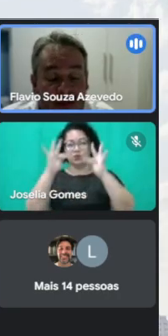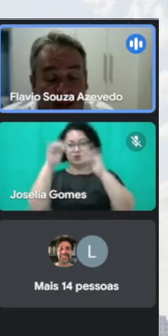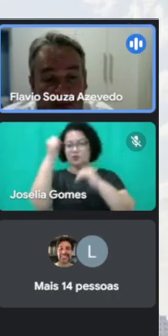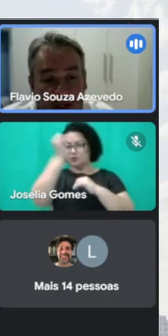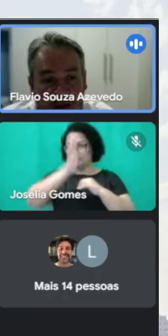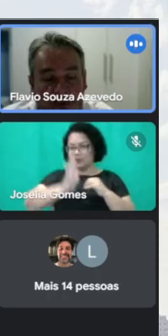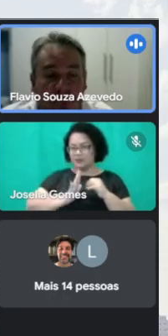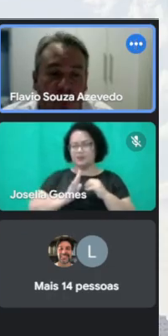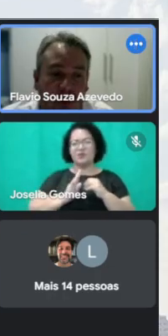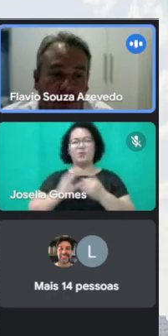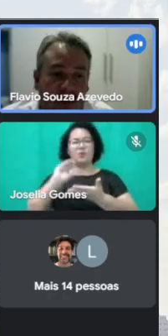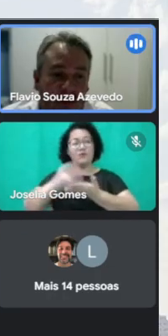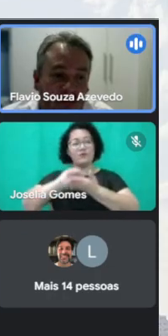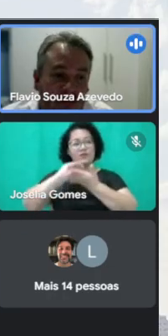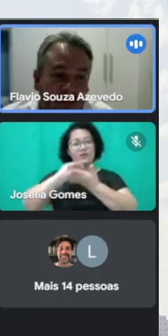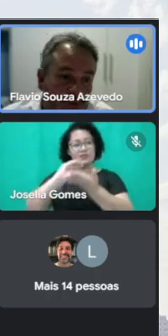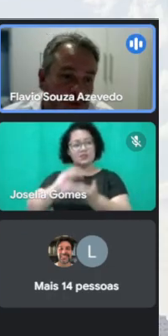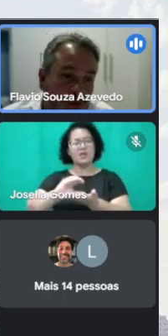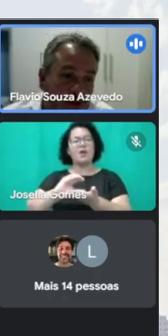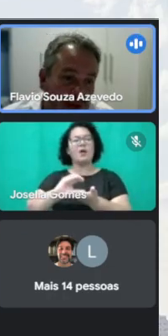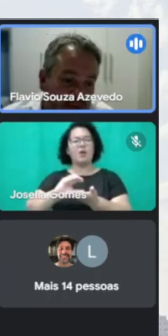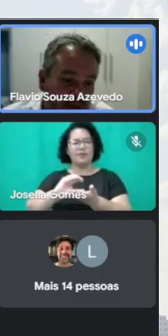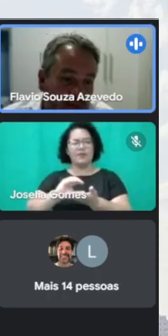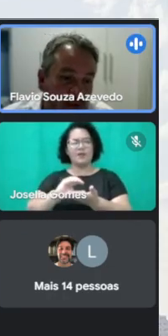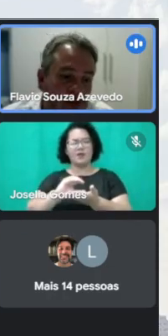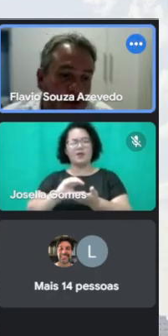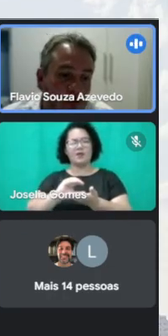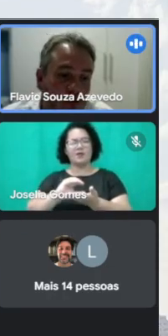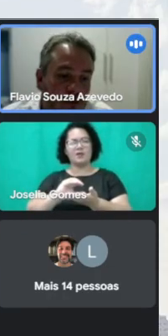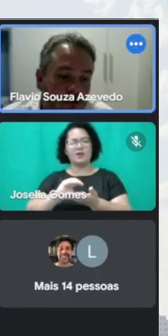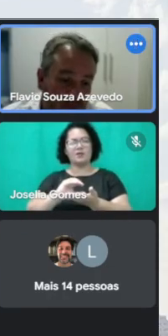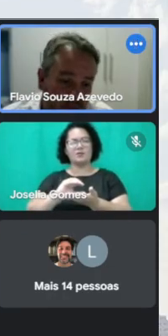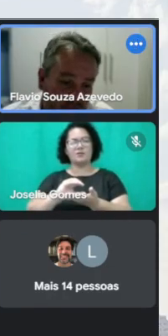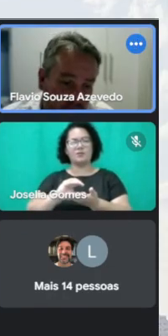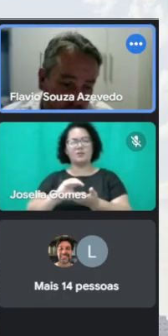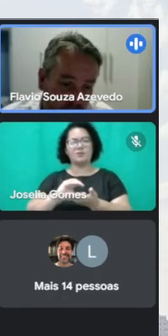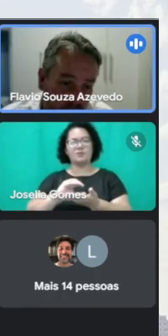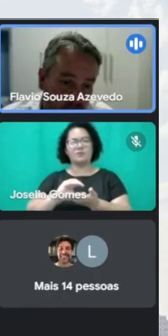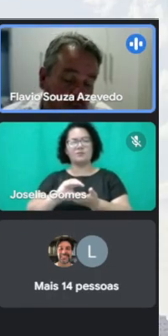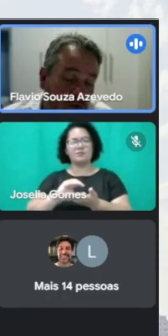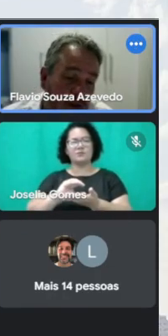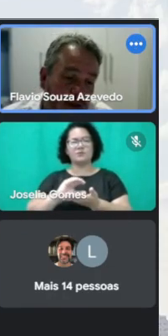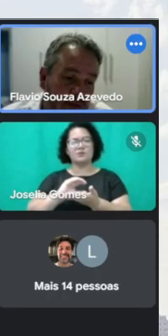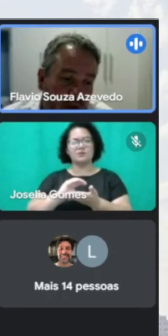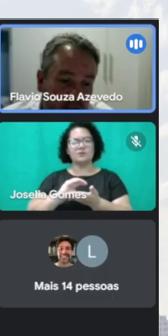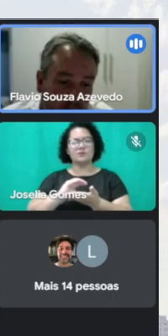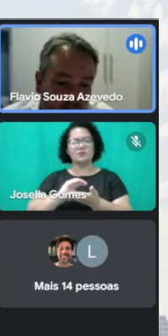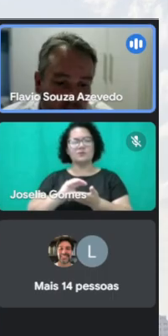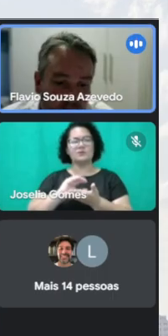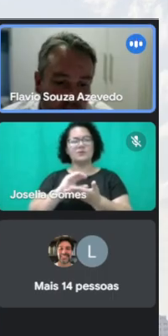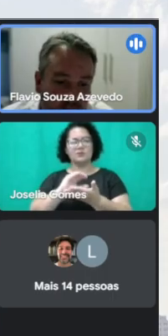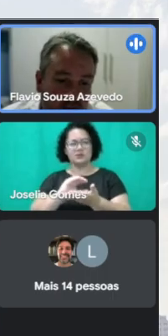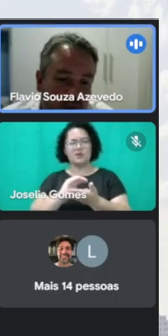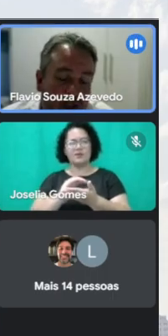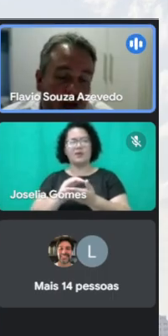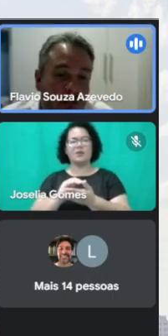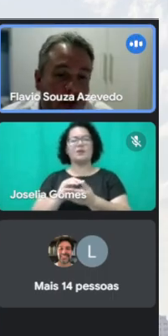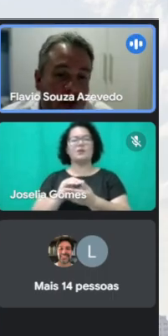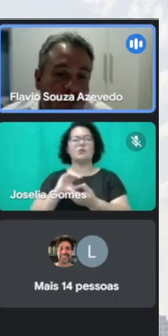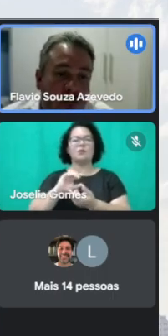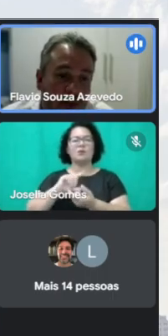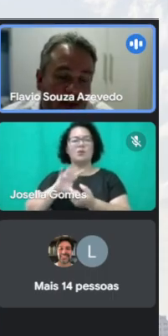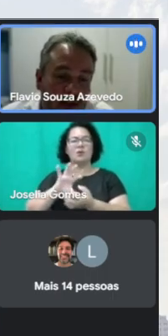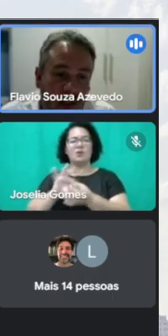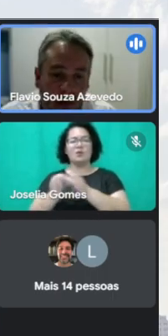com financiamento, né, desse fundo GEF, né, que é um fundo que foi articulado pelo Banco Mundial e